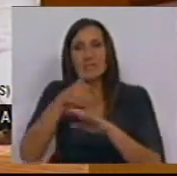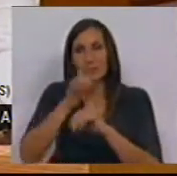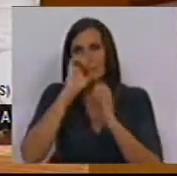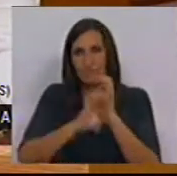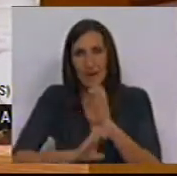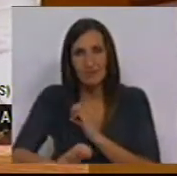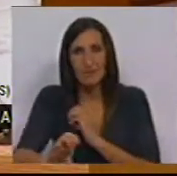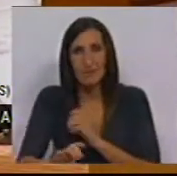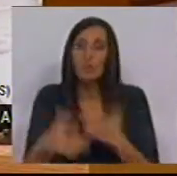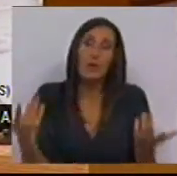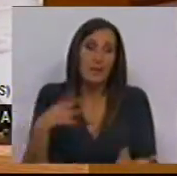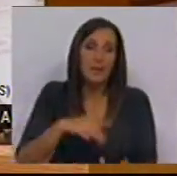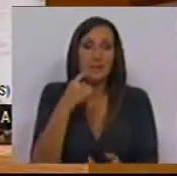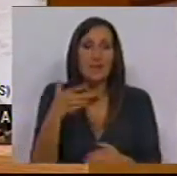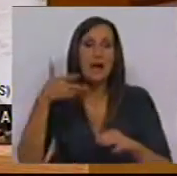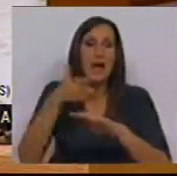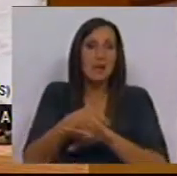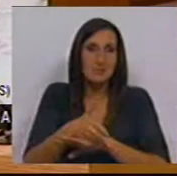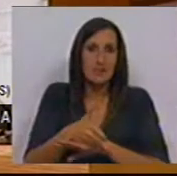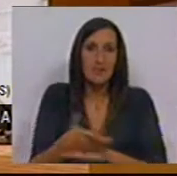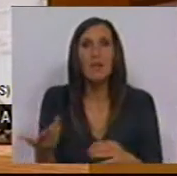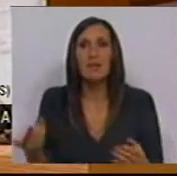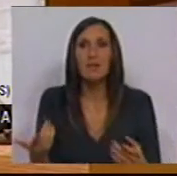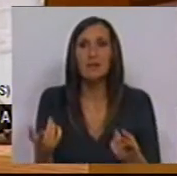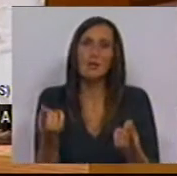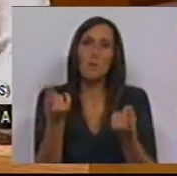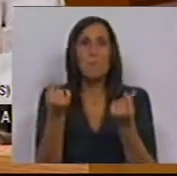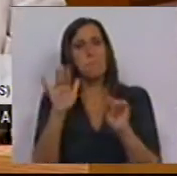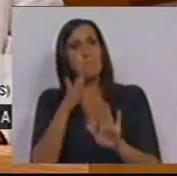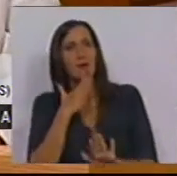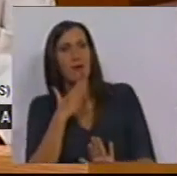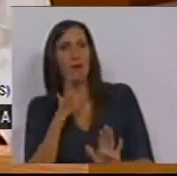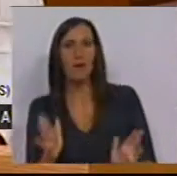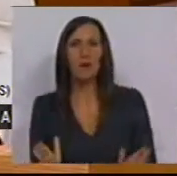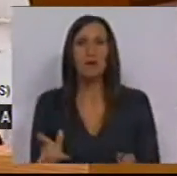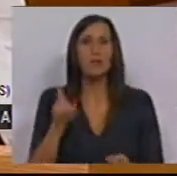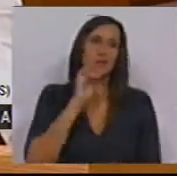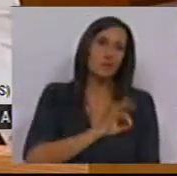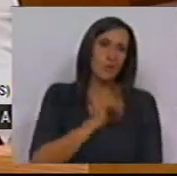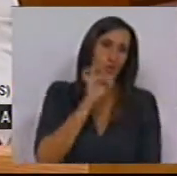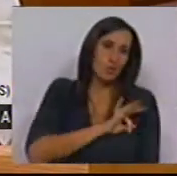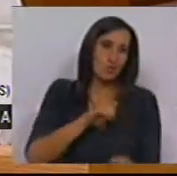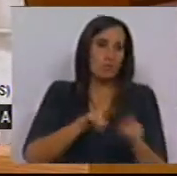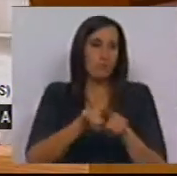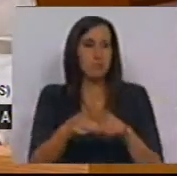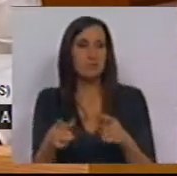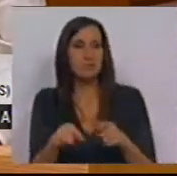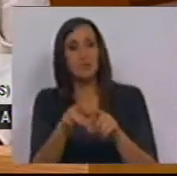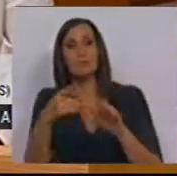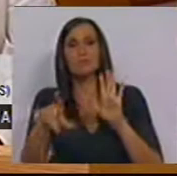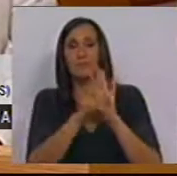a qualidade, a acessibilidade e um custo abordável. Senhoras e senhores deputados, a Diretiva